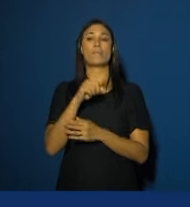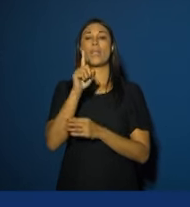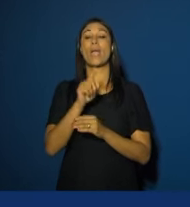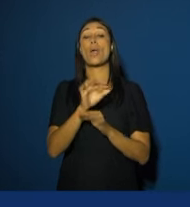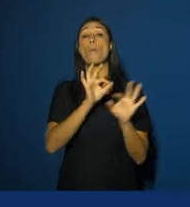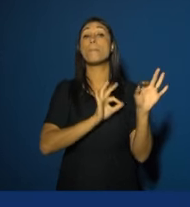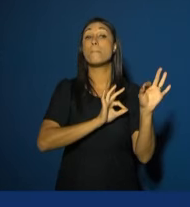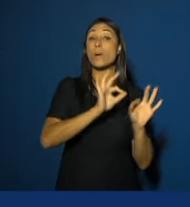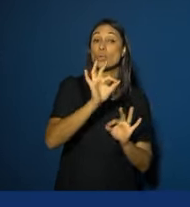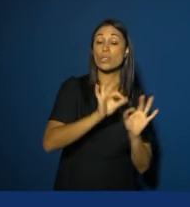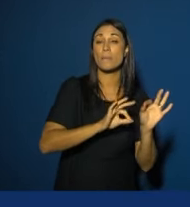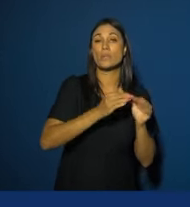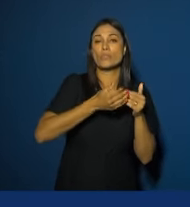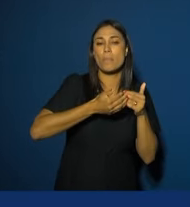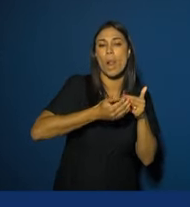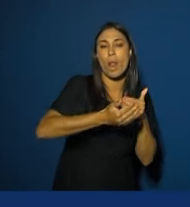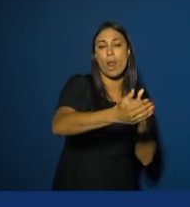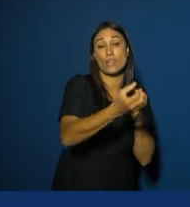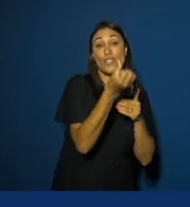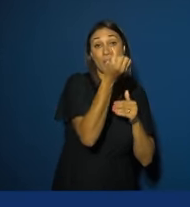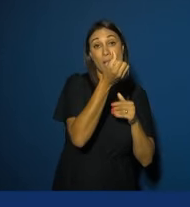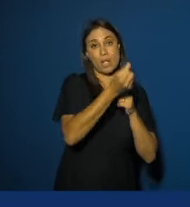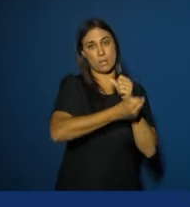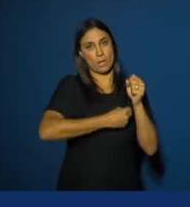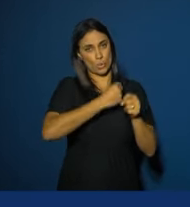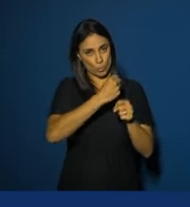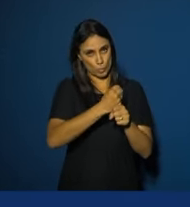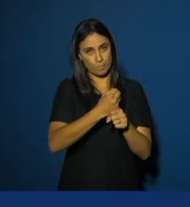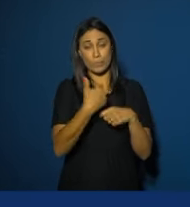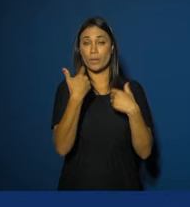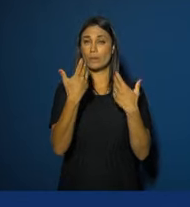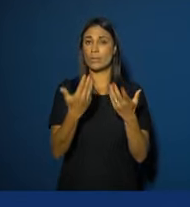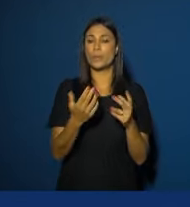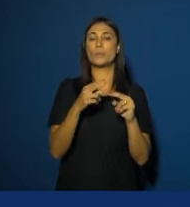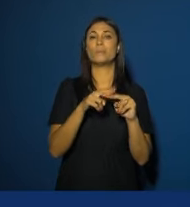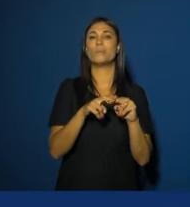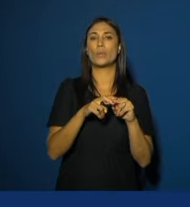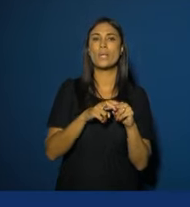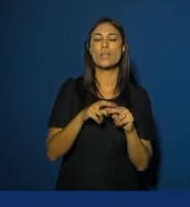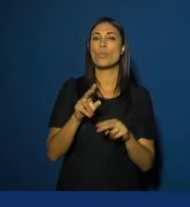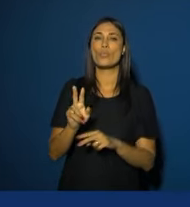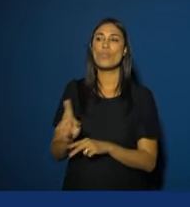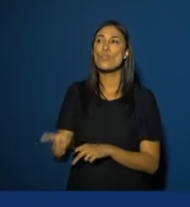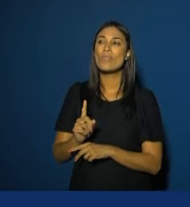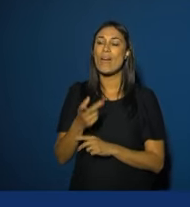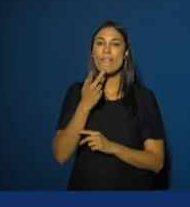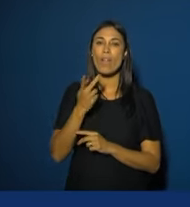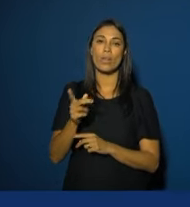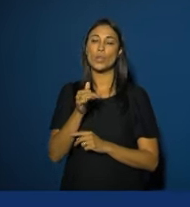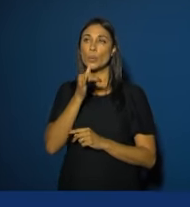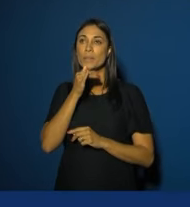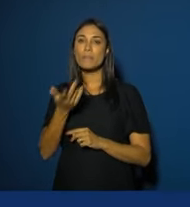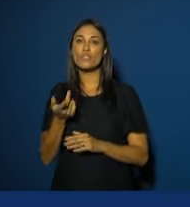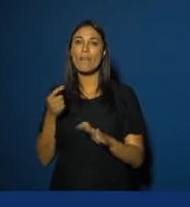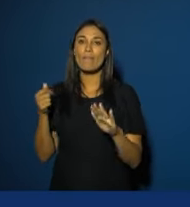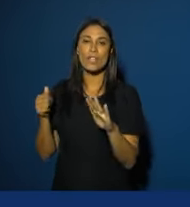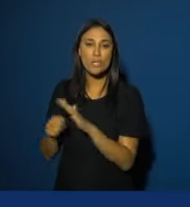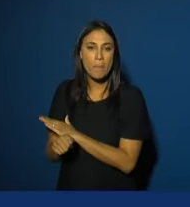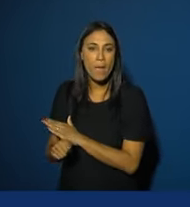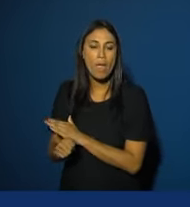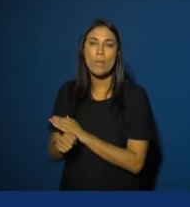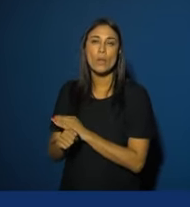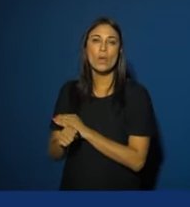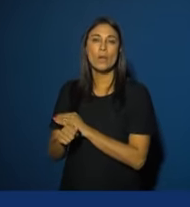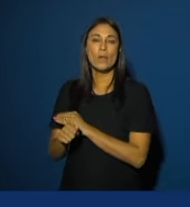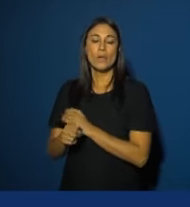um planejamento de longo prazo de 6 anos. E, portanto, não se está falando de investimentos que